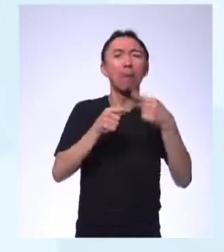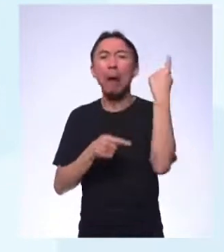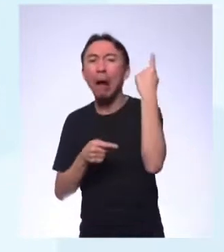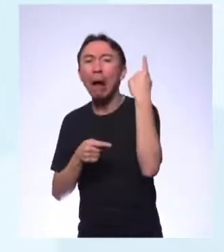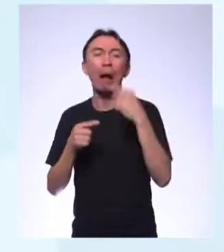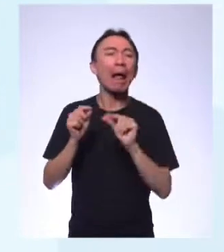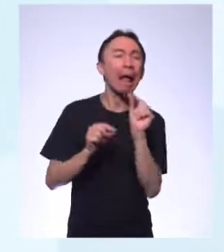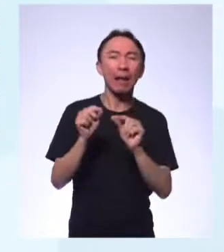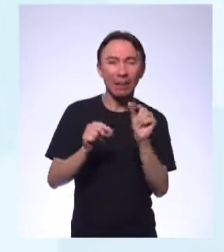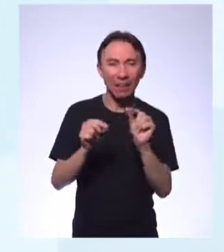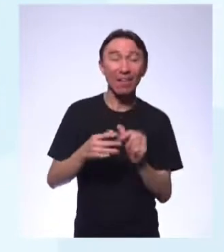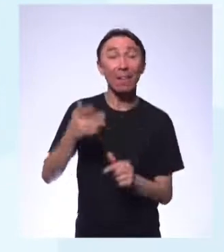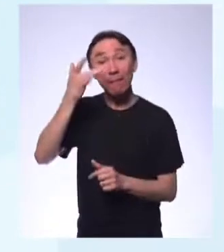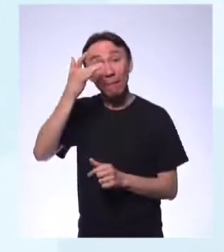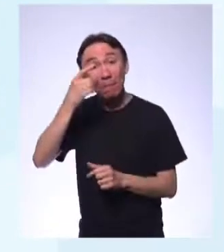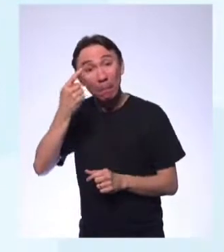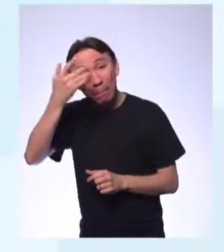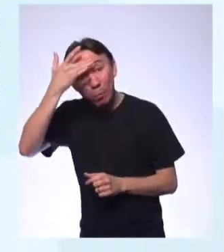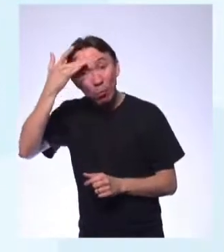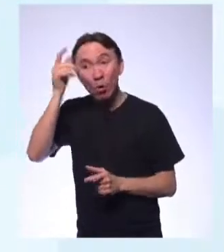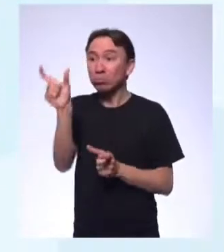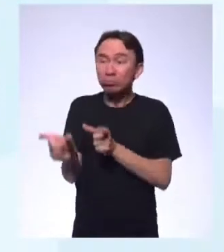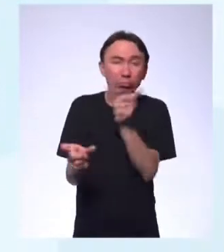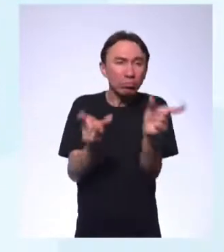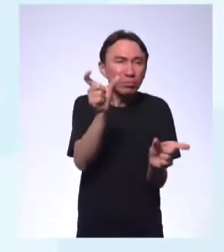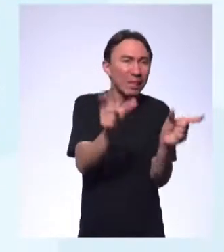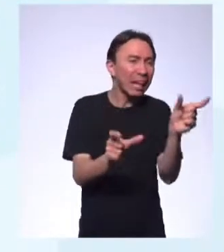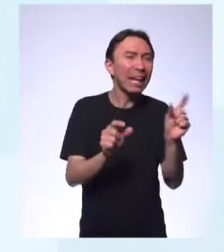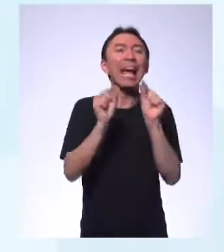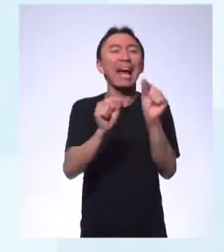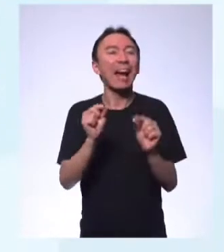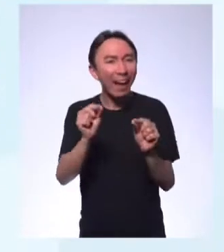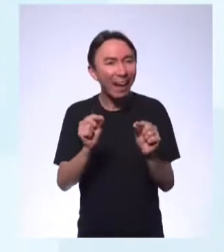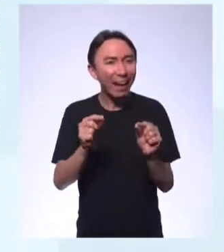aí quem são os personagens, identifique as características,